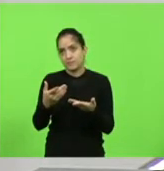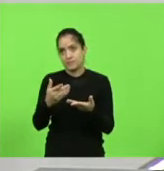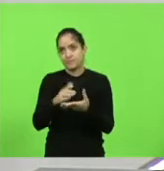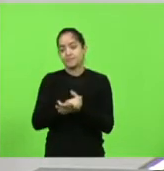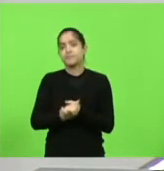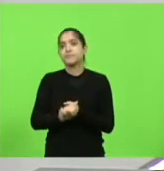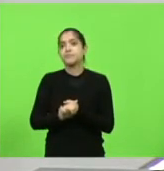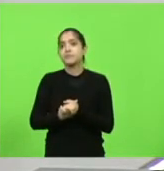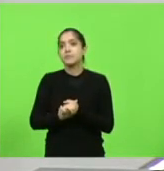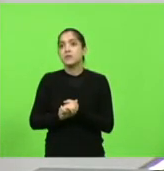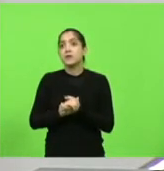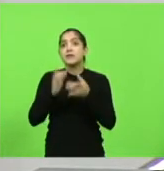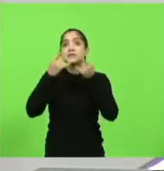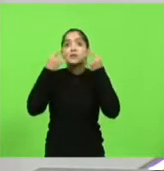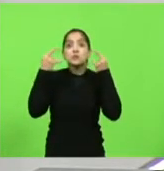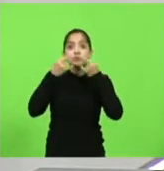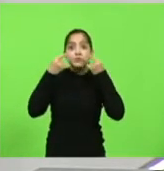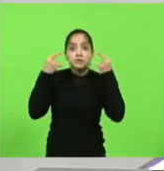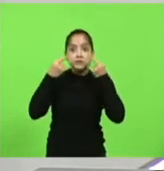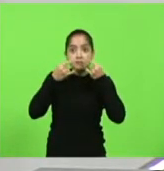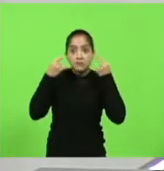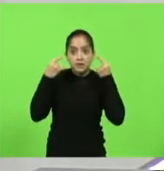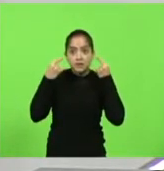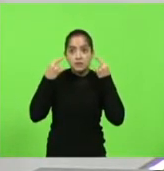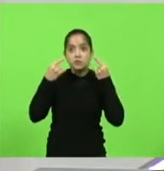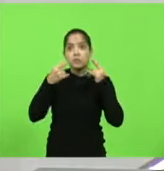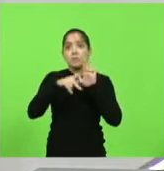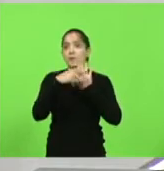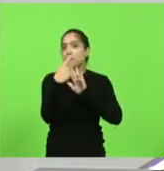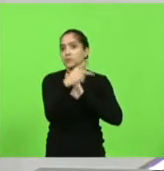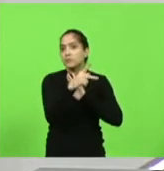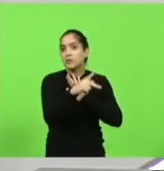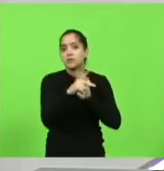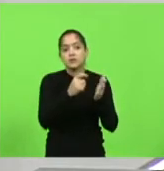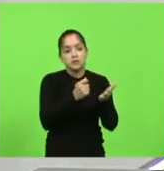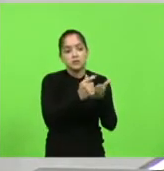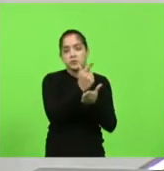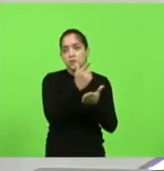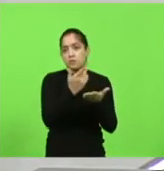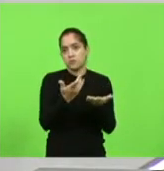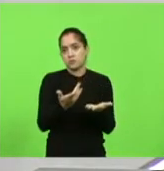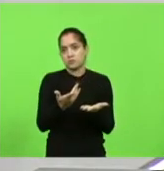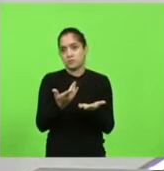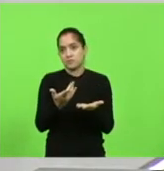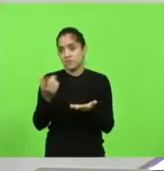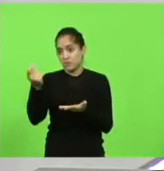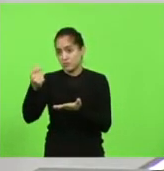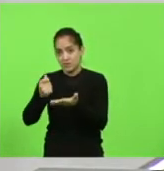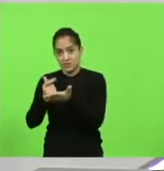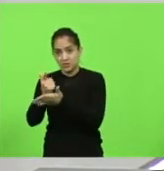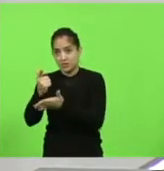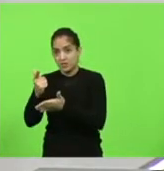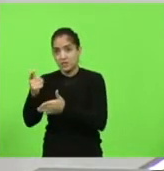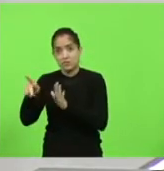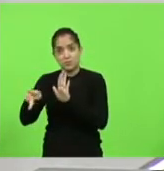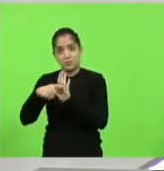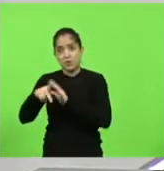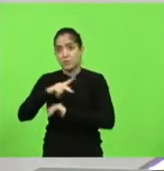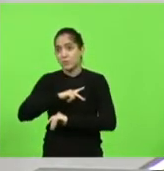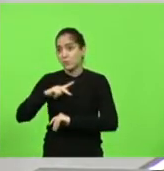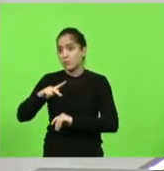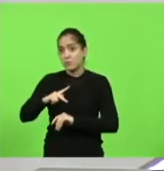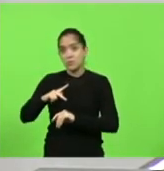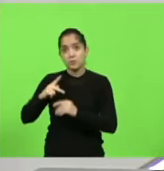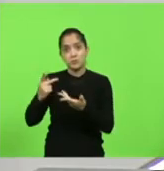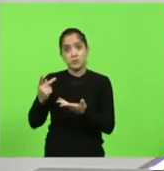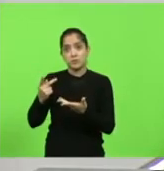estão usando as máscaras que eles adquirem. Então, isso aqui é dinheiro público, né, que vai para a lata